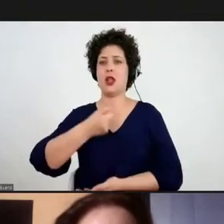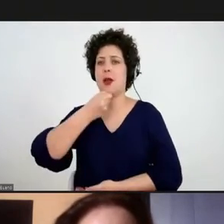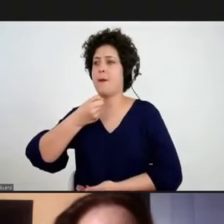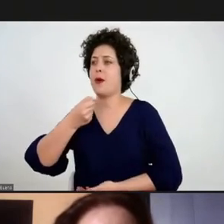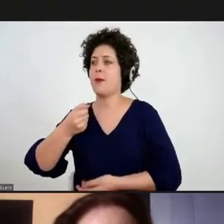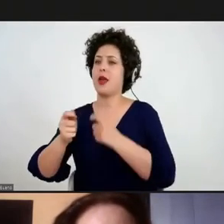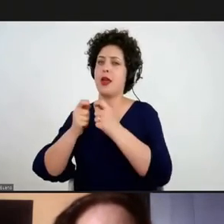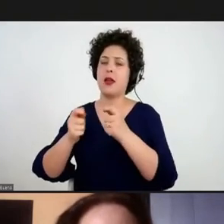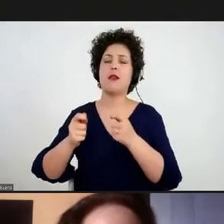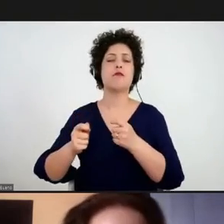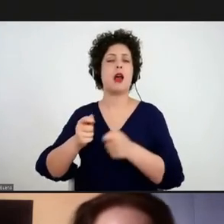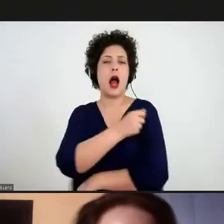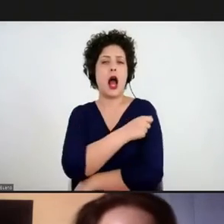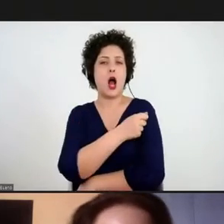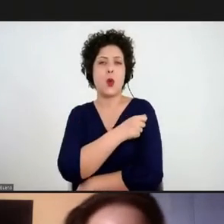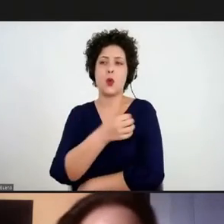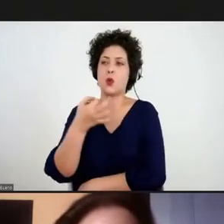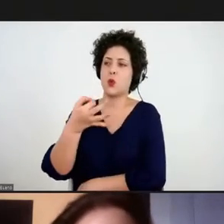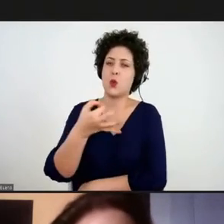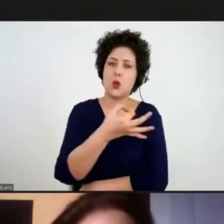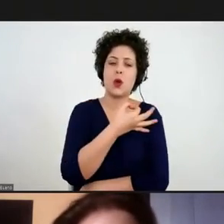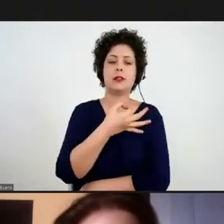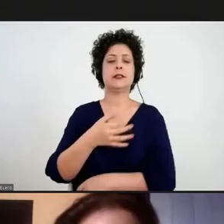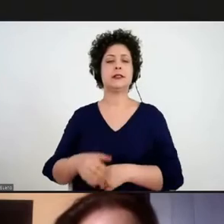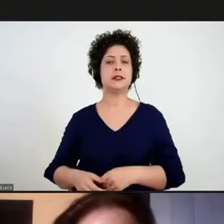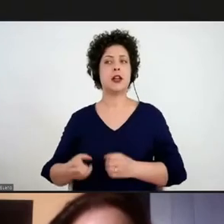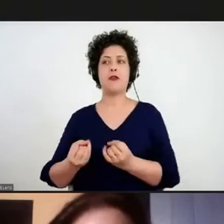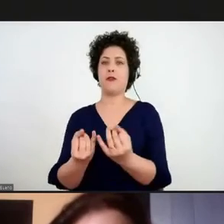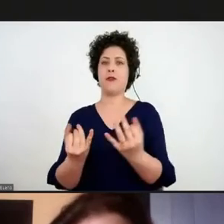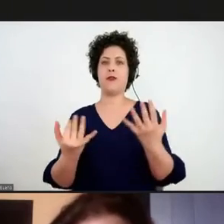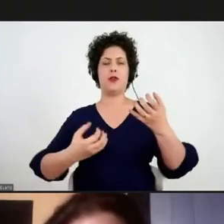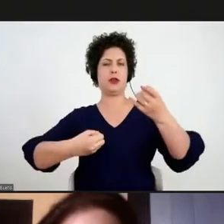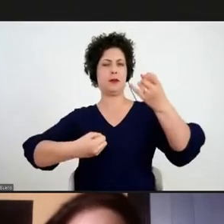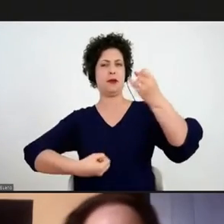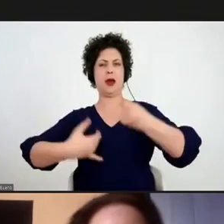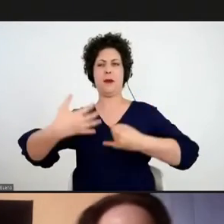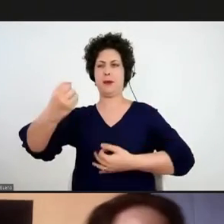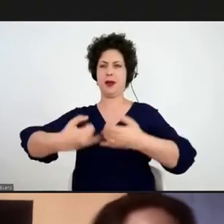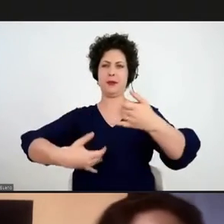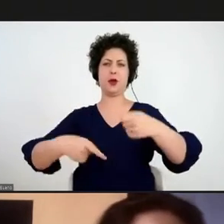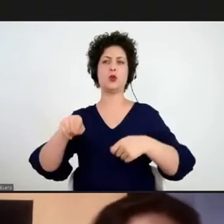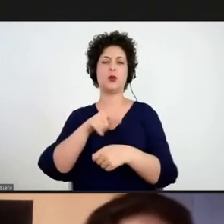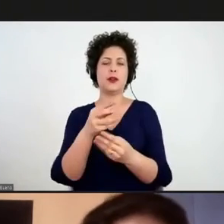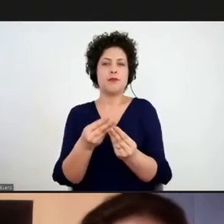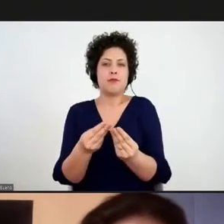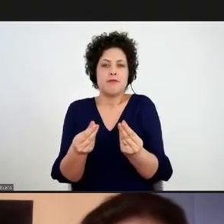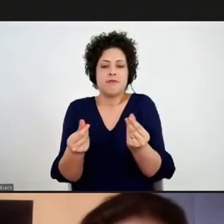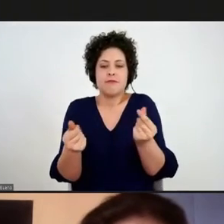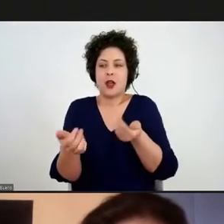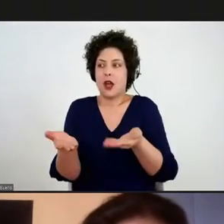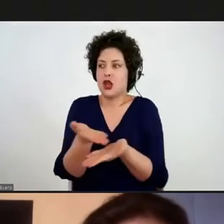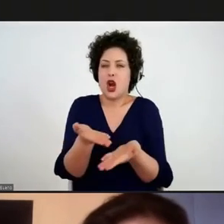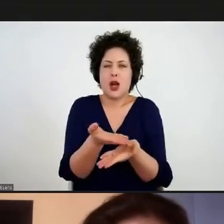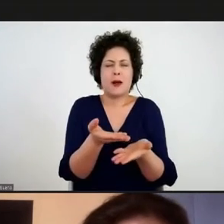de alunos que participaram, e muitos vão falando dessa riqueza das trocas.